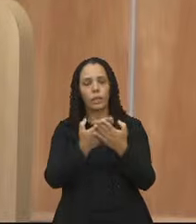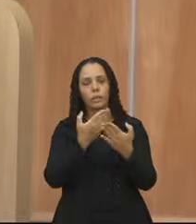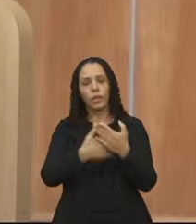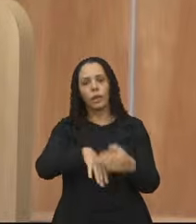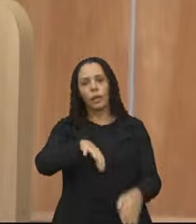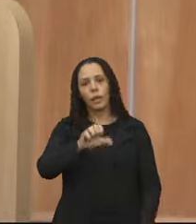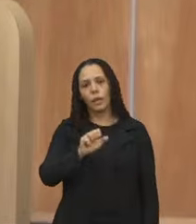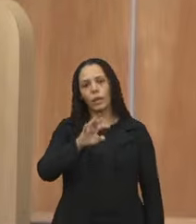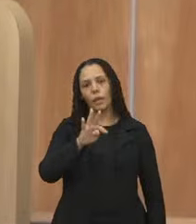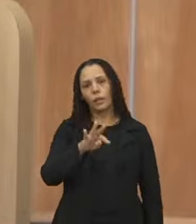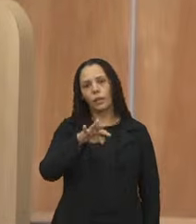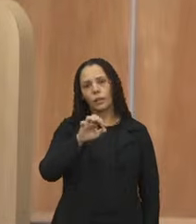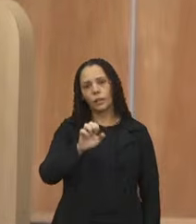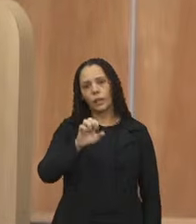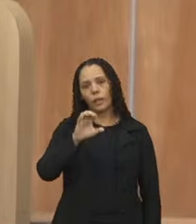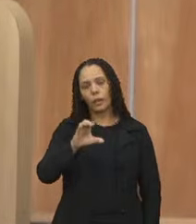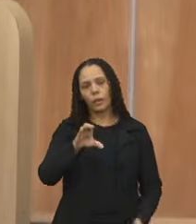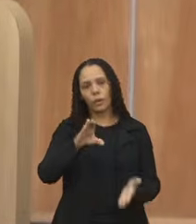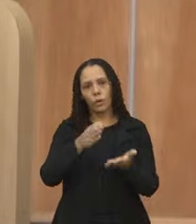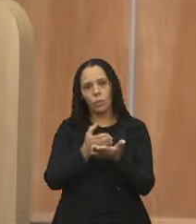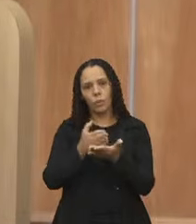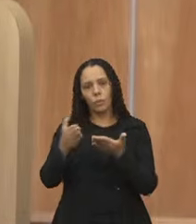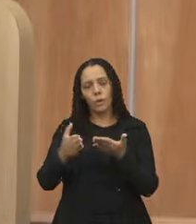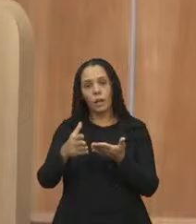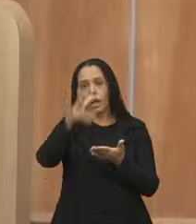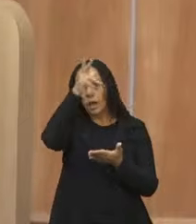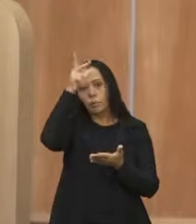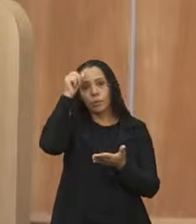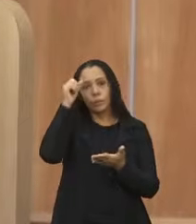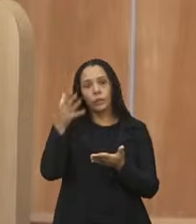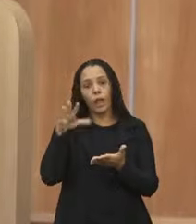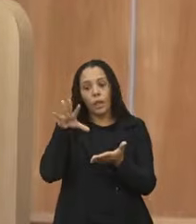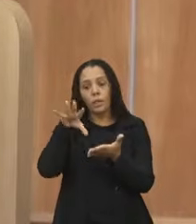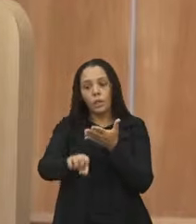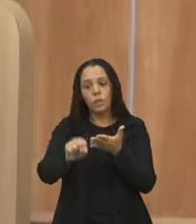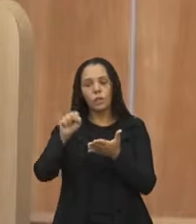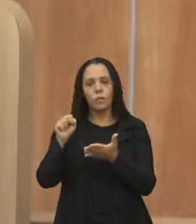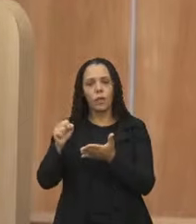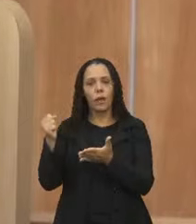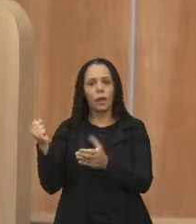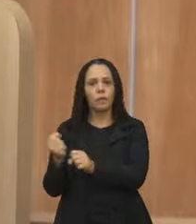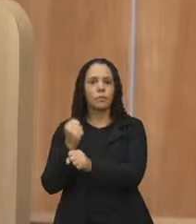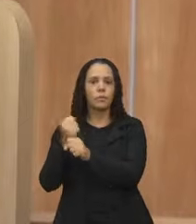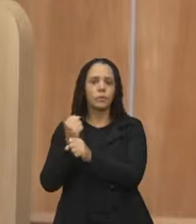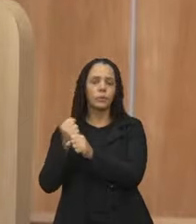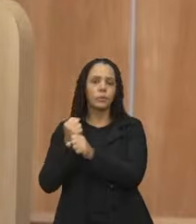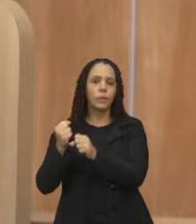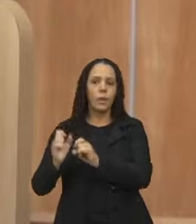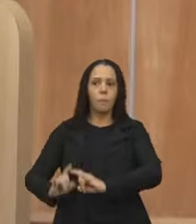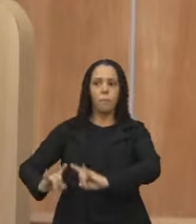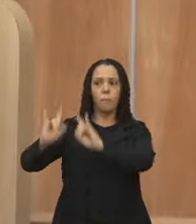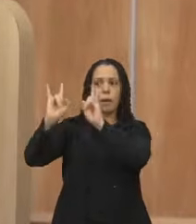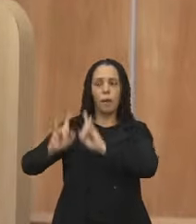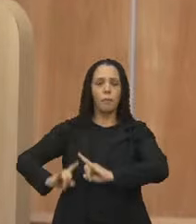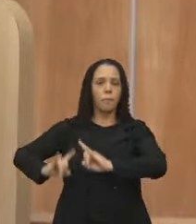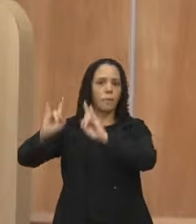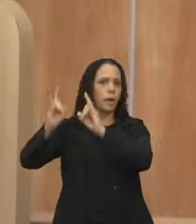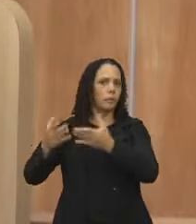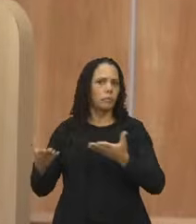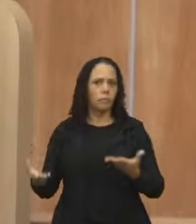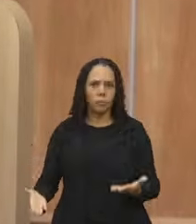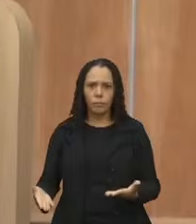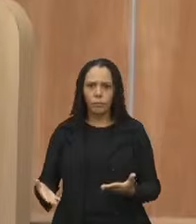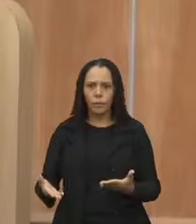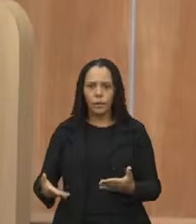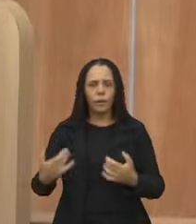parte da ETEC para fazer lá uma série de prédios públicos. Isso precisa de discussão. Isso não pode ser feito da noite para o dia. Não pode ser feito de uma hora